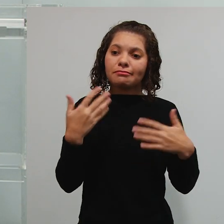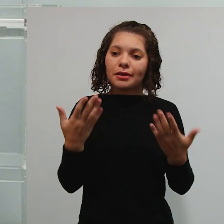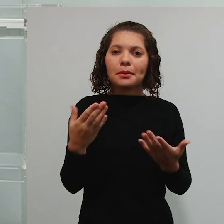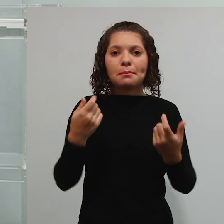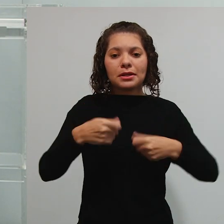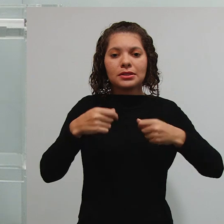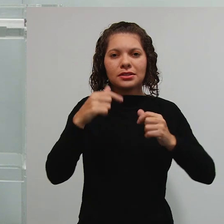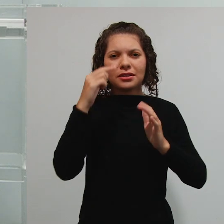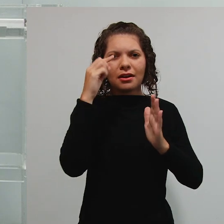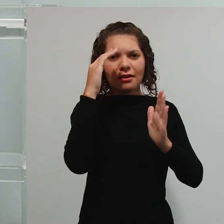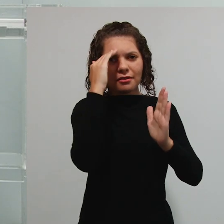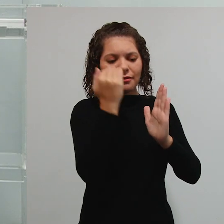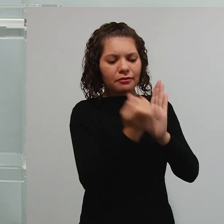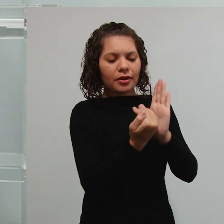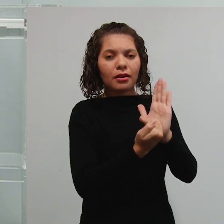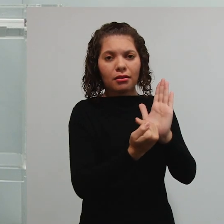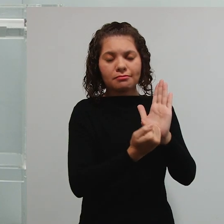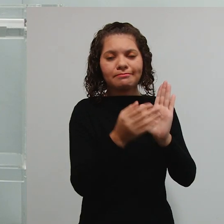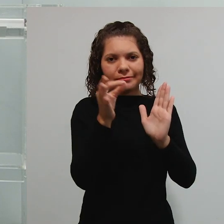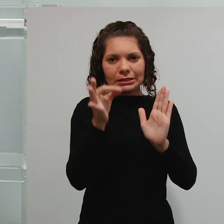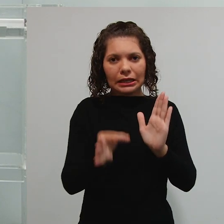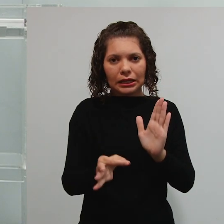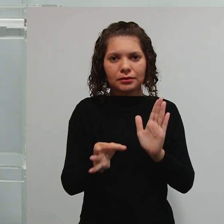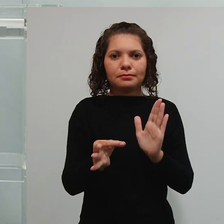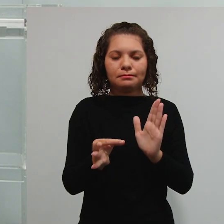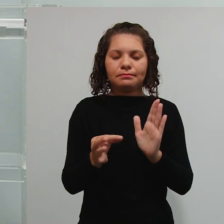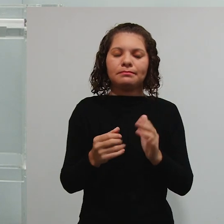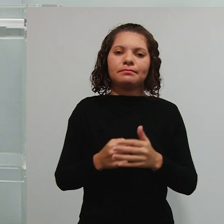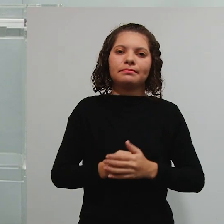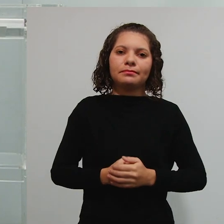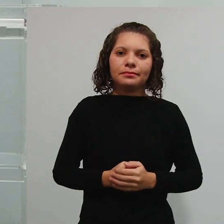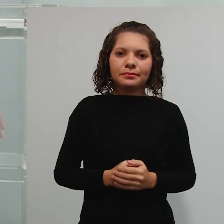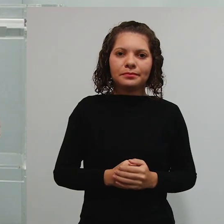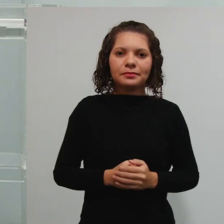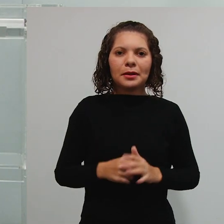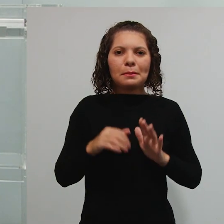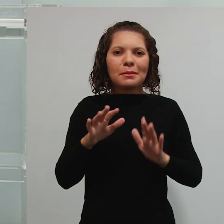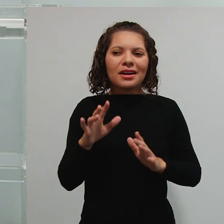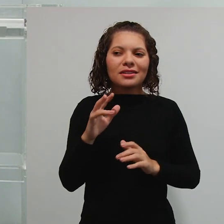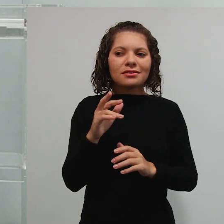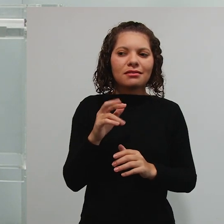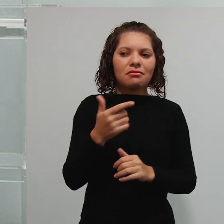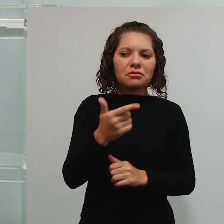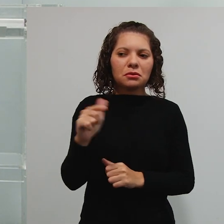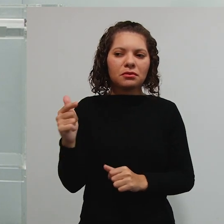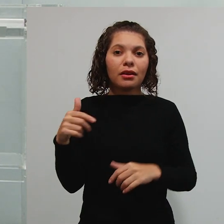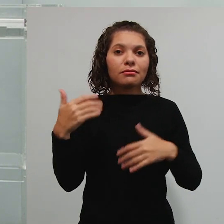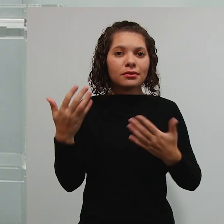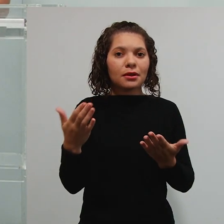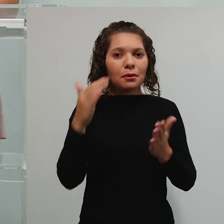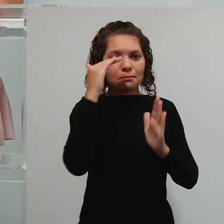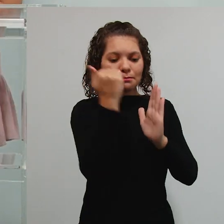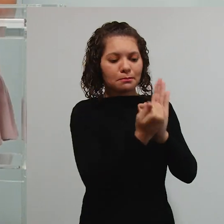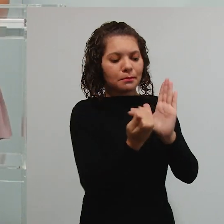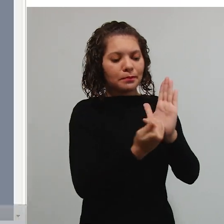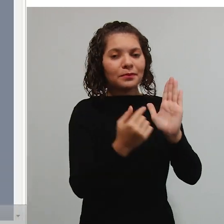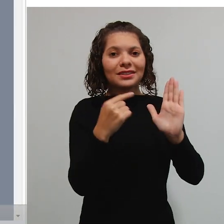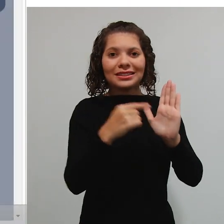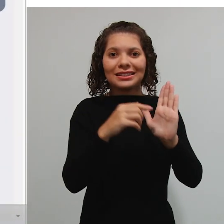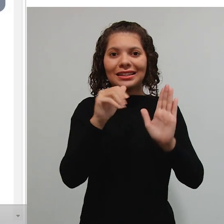deve observar o que o modelo está solicitando, tá bom? Não havendo modelo, você segue o quê? Você segue a